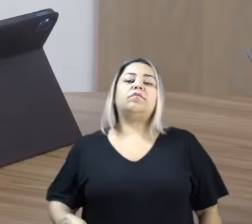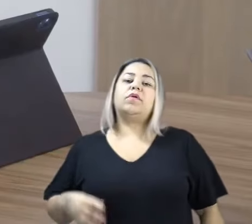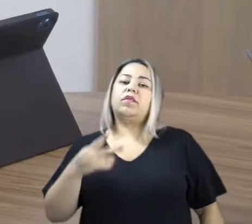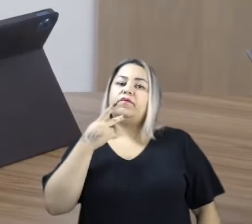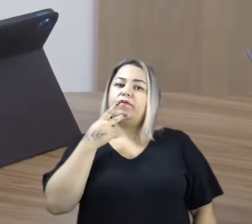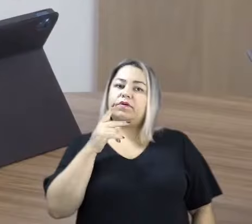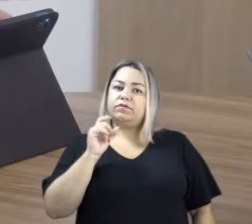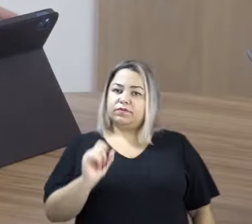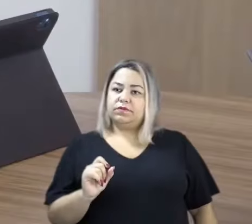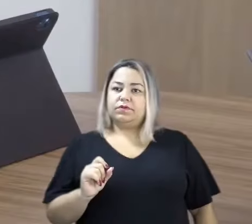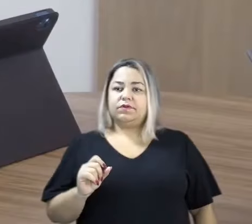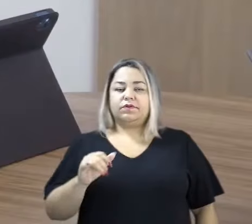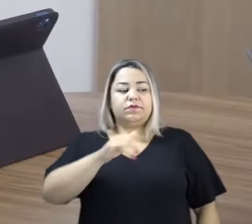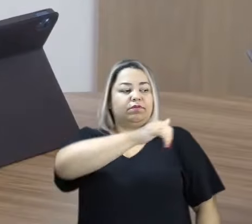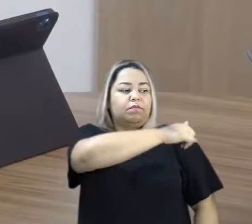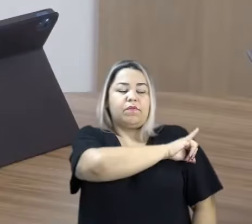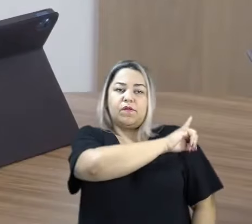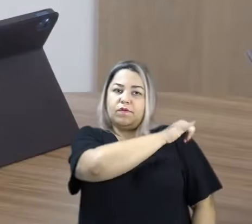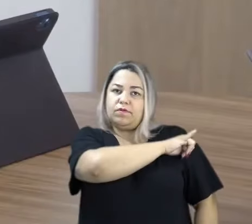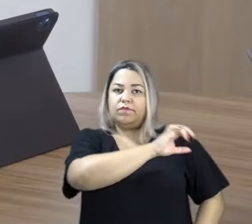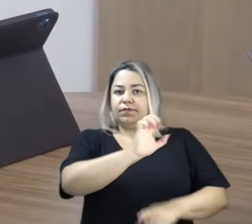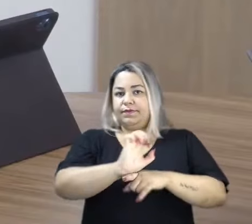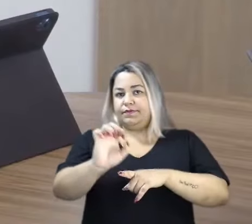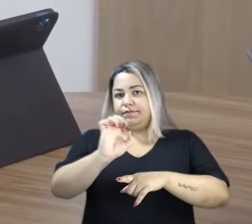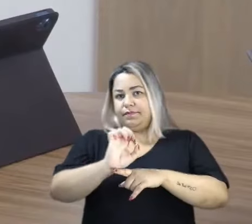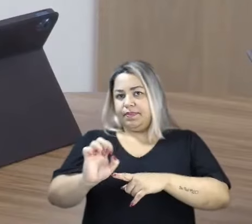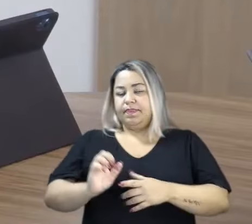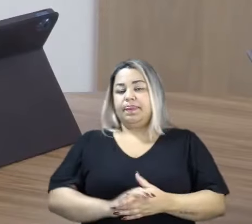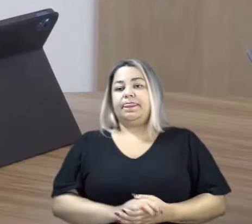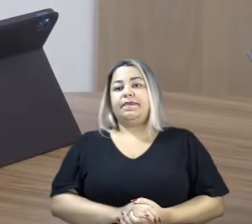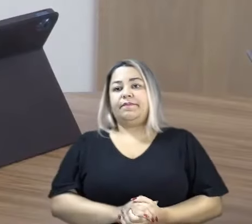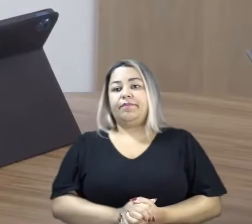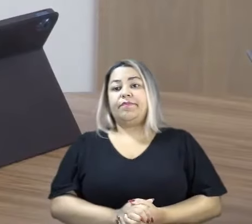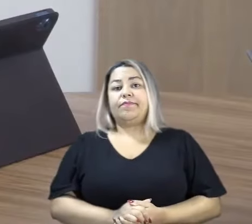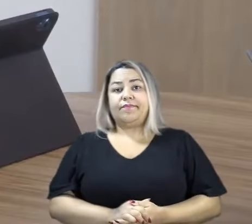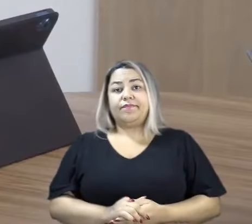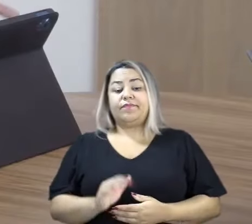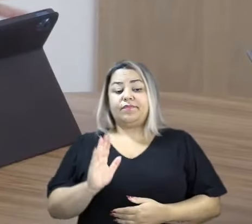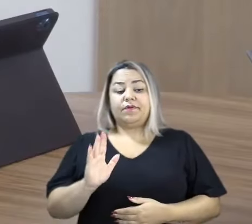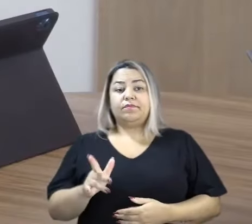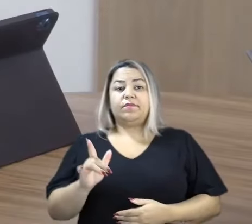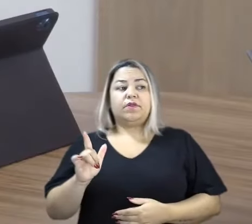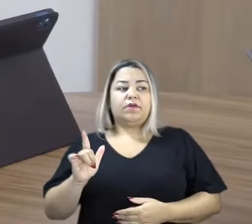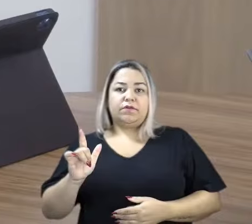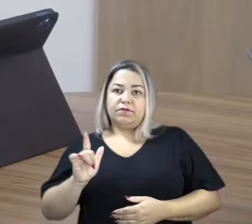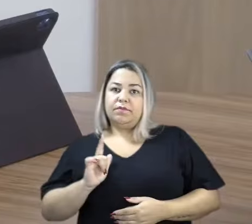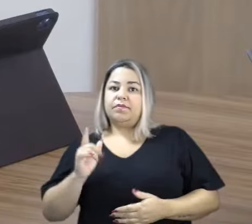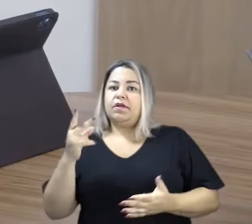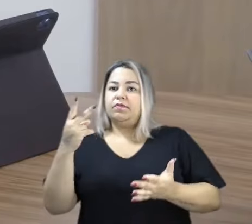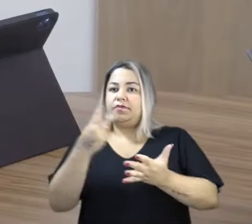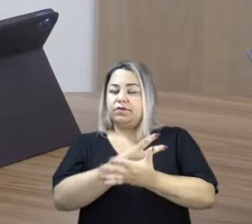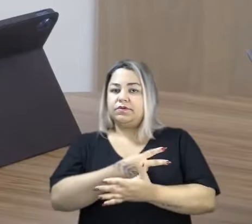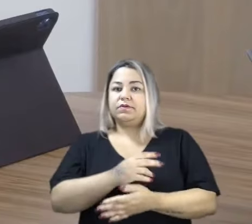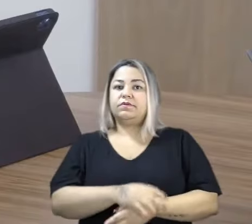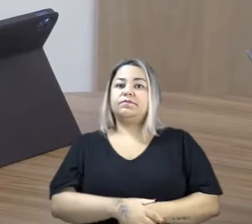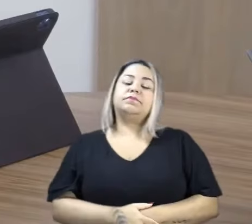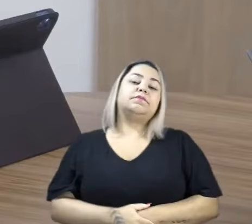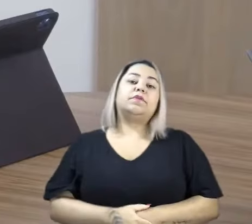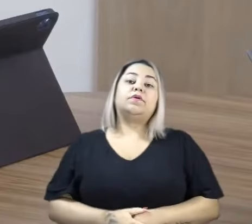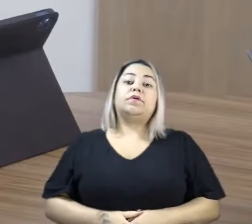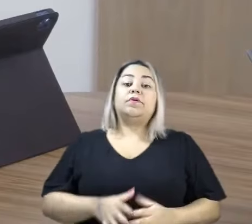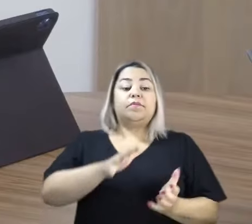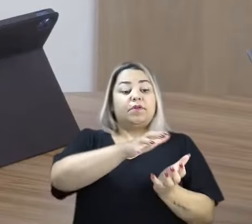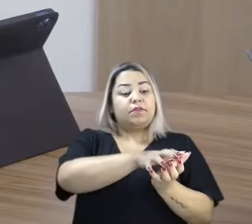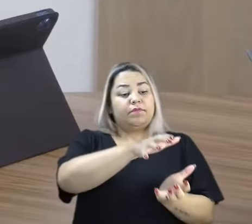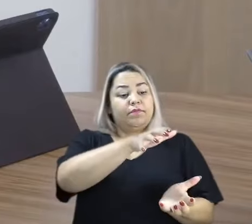citou, né, que o Rio de Janeiro é um dos estados que já está aí previsto para acontecer, né? Pernambuco